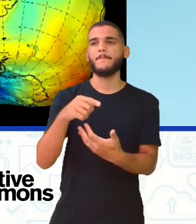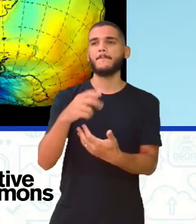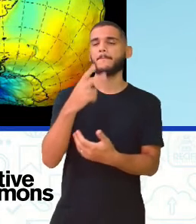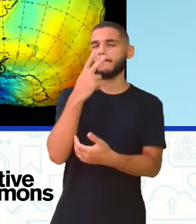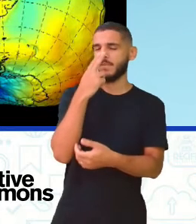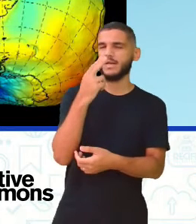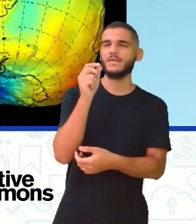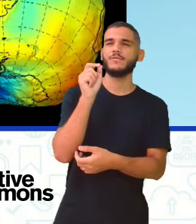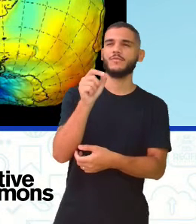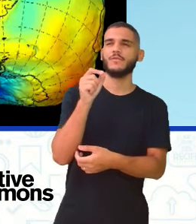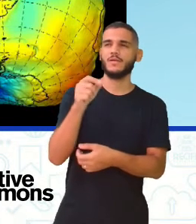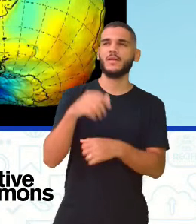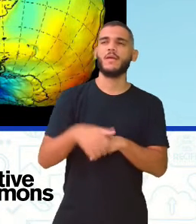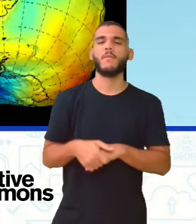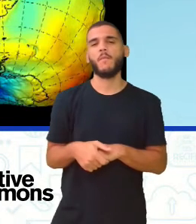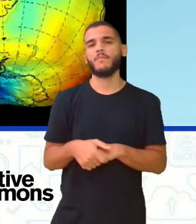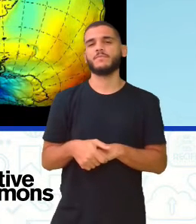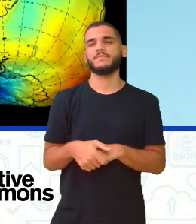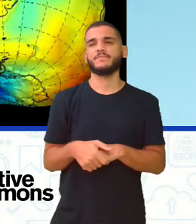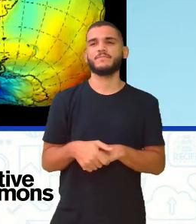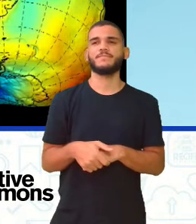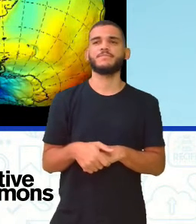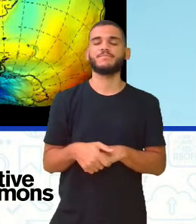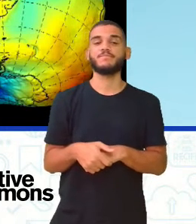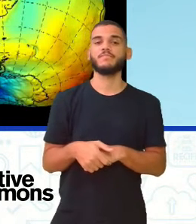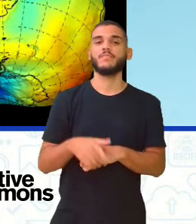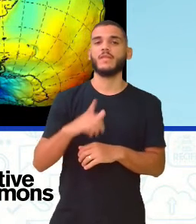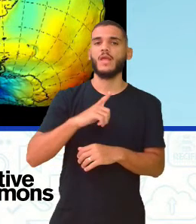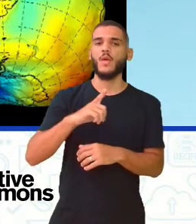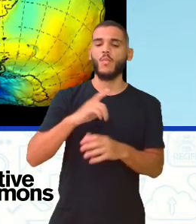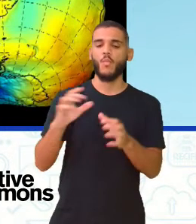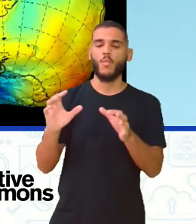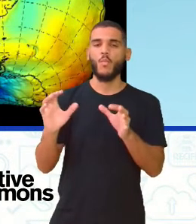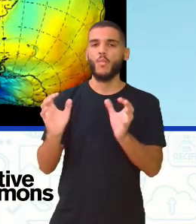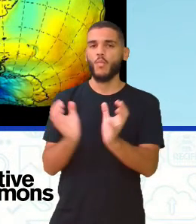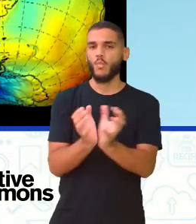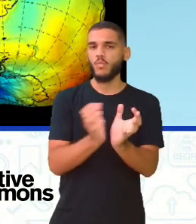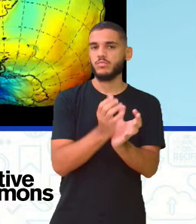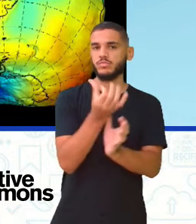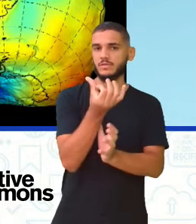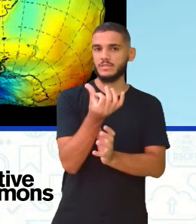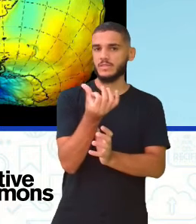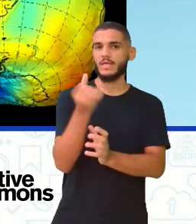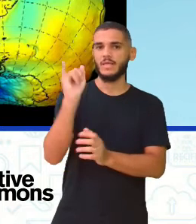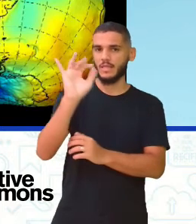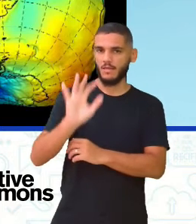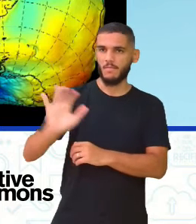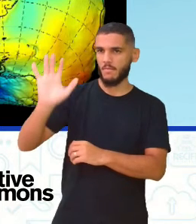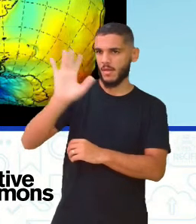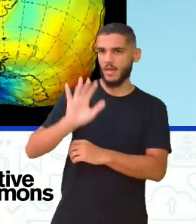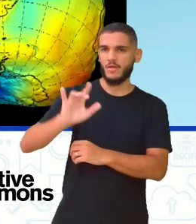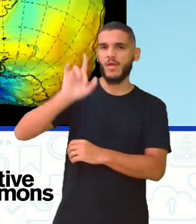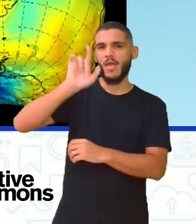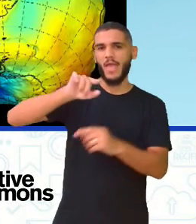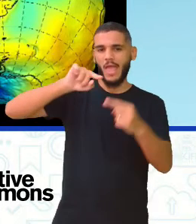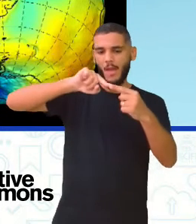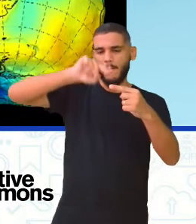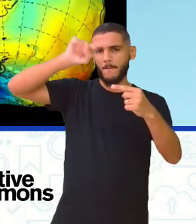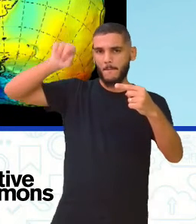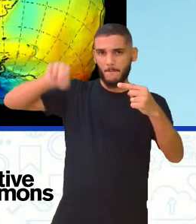que é justamente sendo exemplificado aqui através desse conjunto de 6 imagens você percebe que não é uma